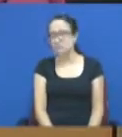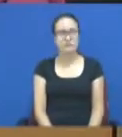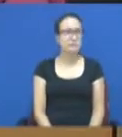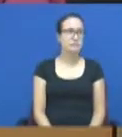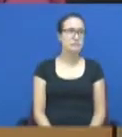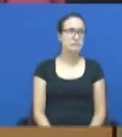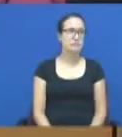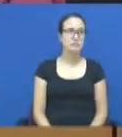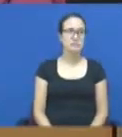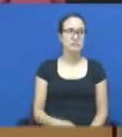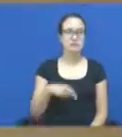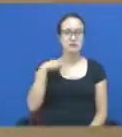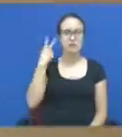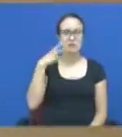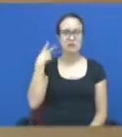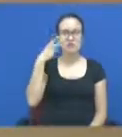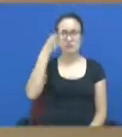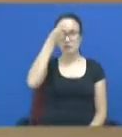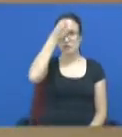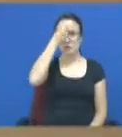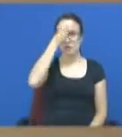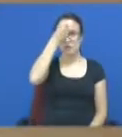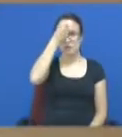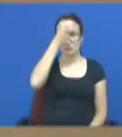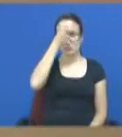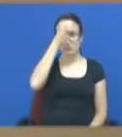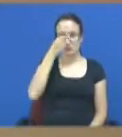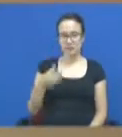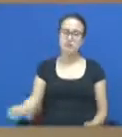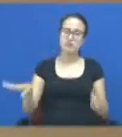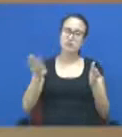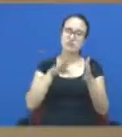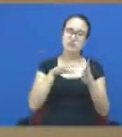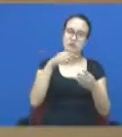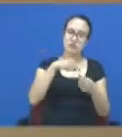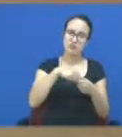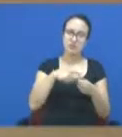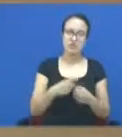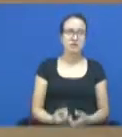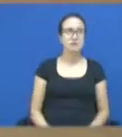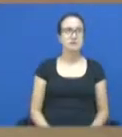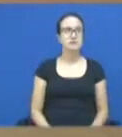Vereador Jorge de Freitas, compareça ao plenário para responder à chamada.